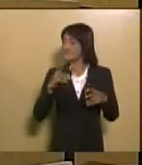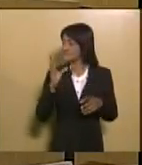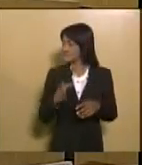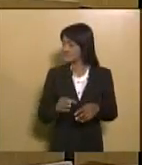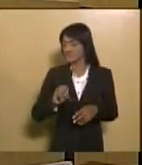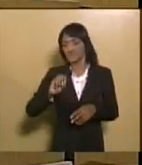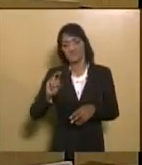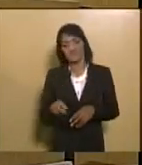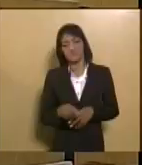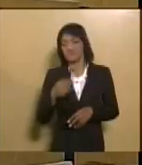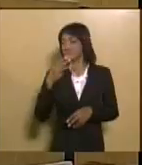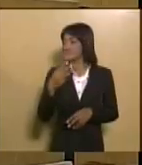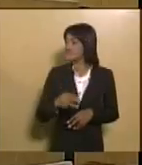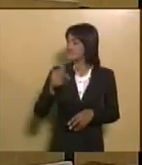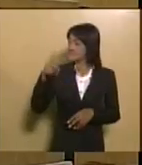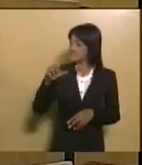ou